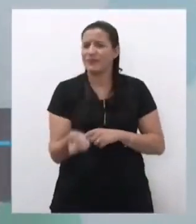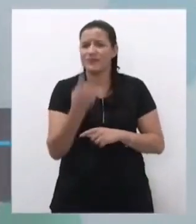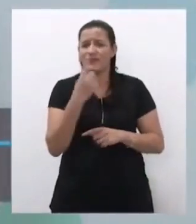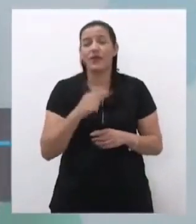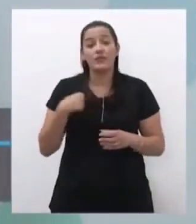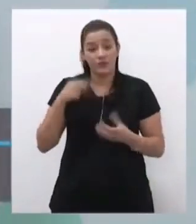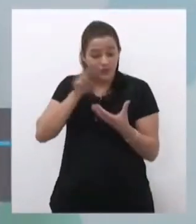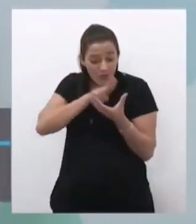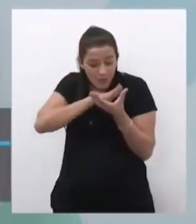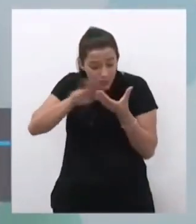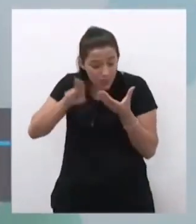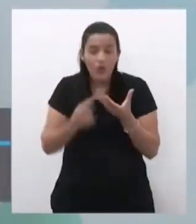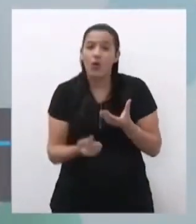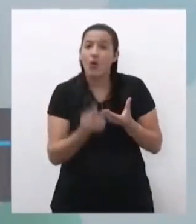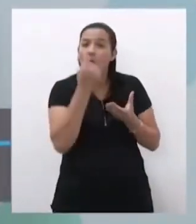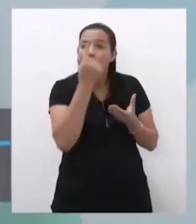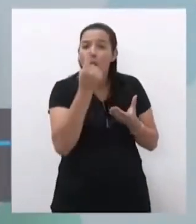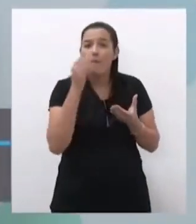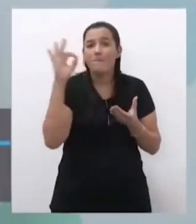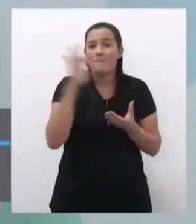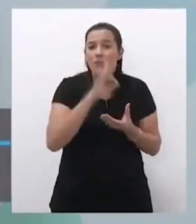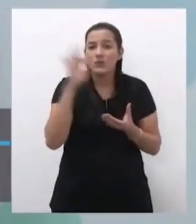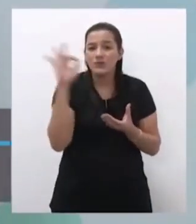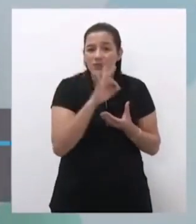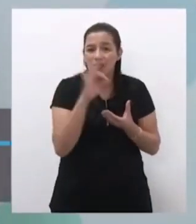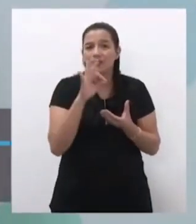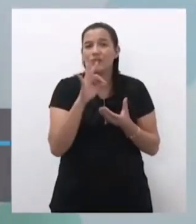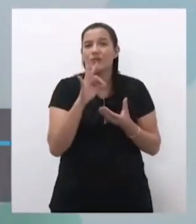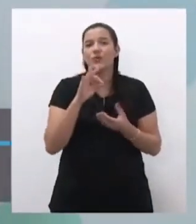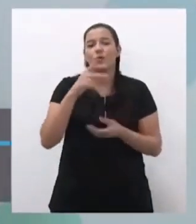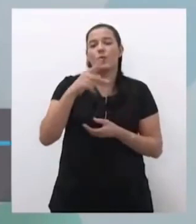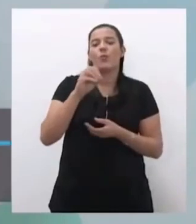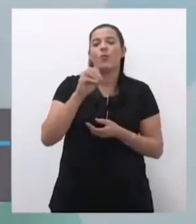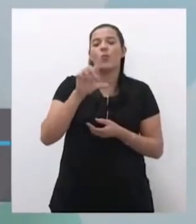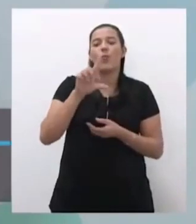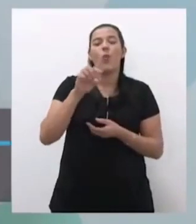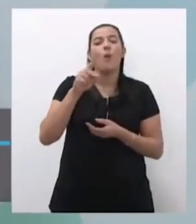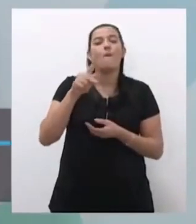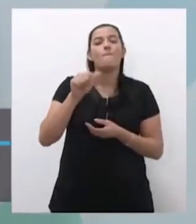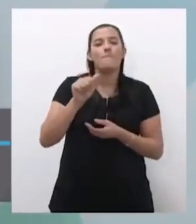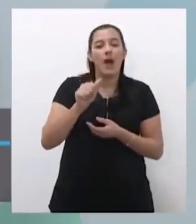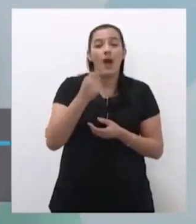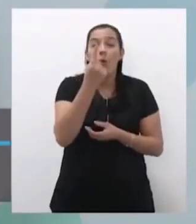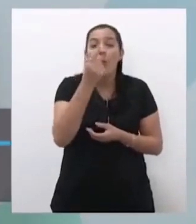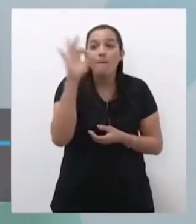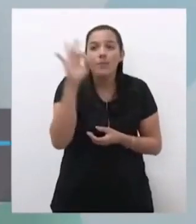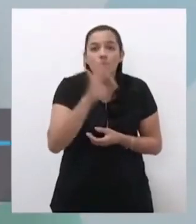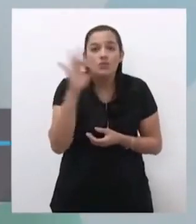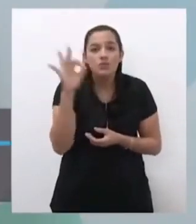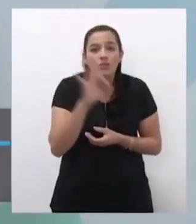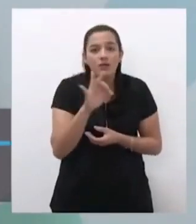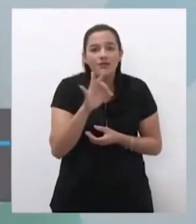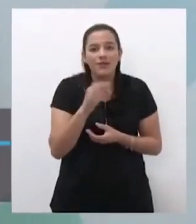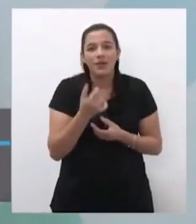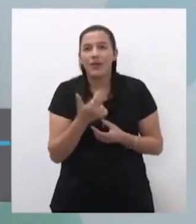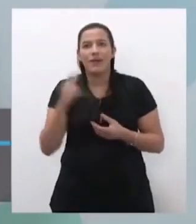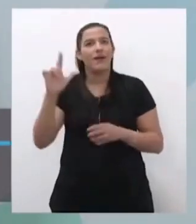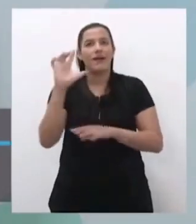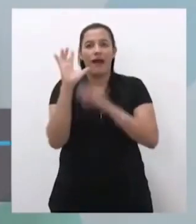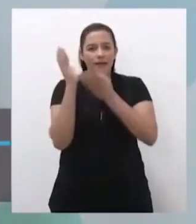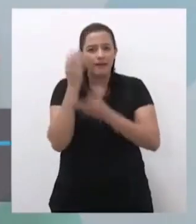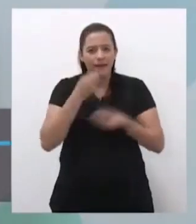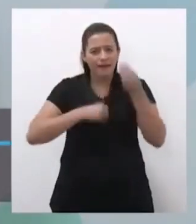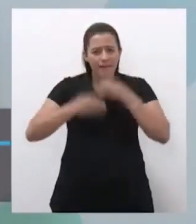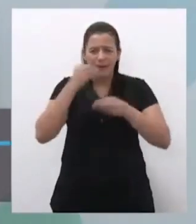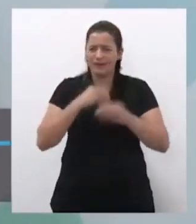lá, 1% de polpa desidratada de fruta. 1%. Gente, esse produto não é nem mais um alimento, ele é um